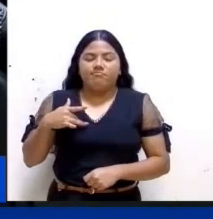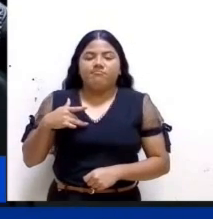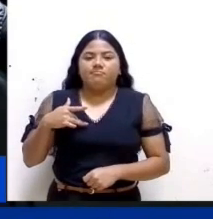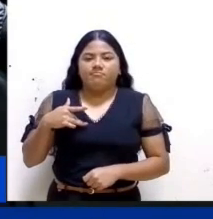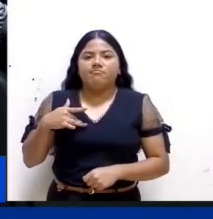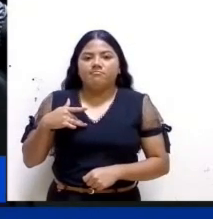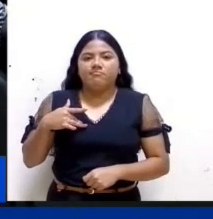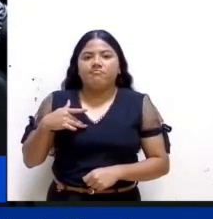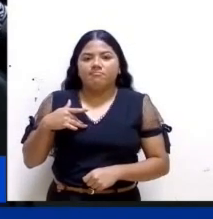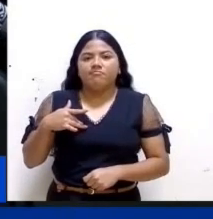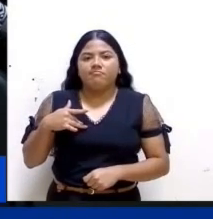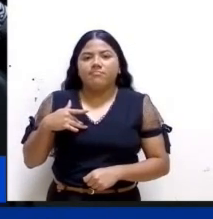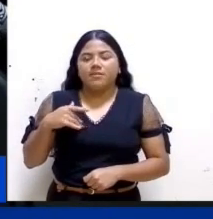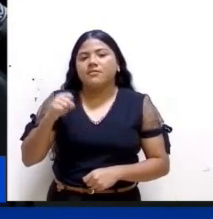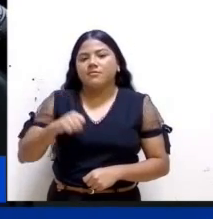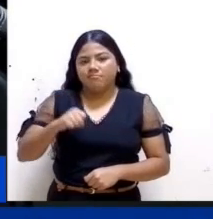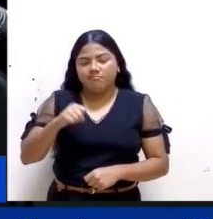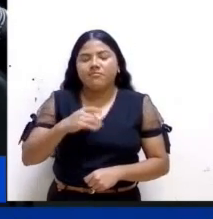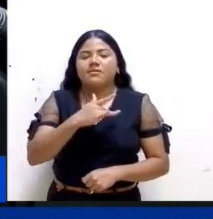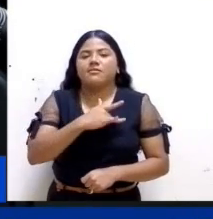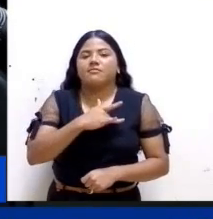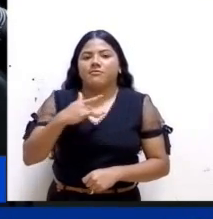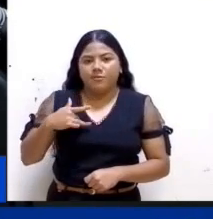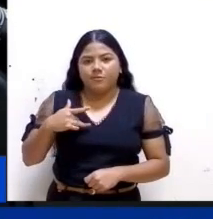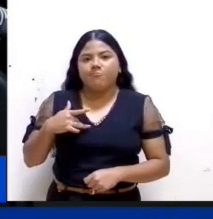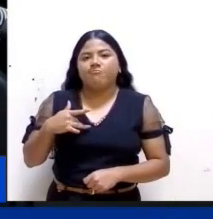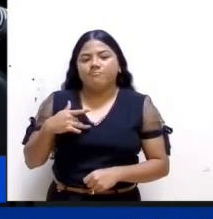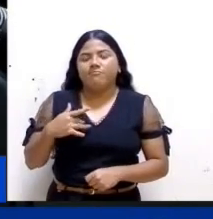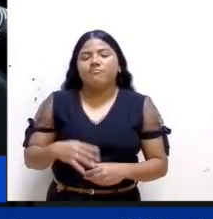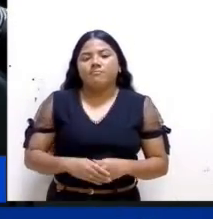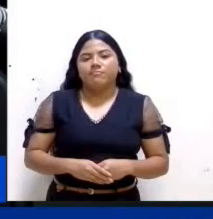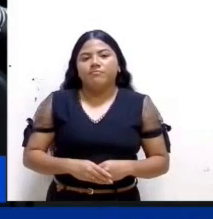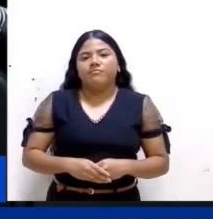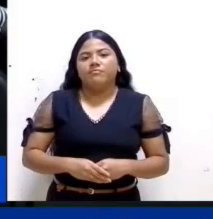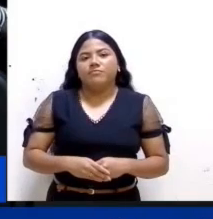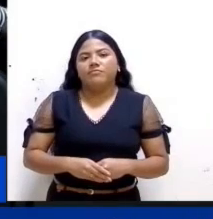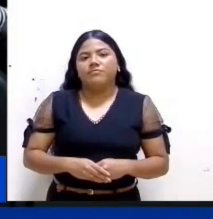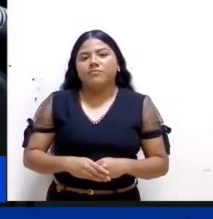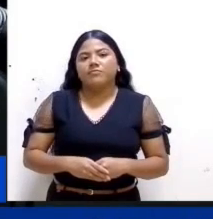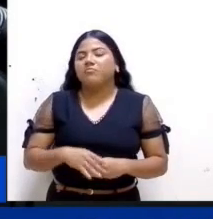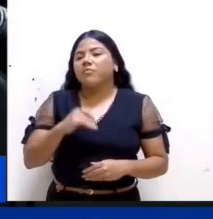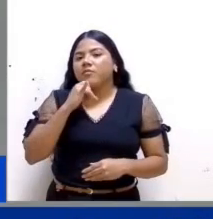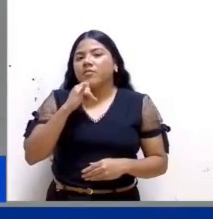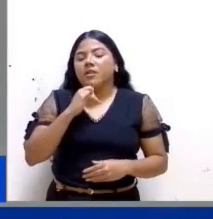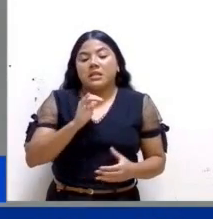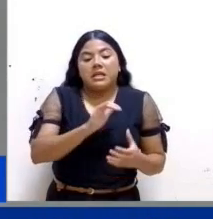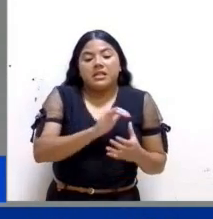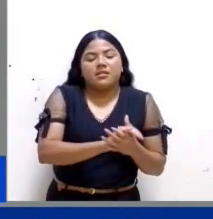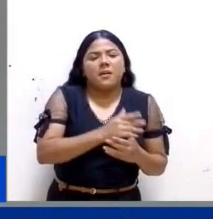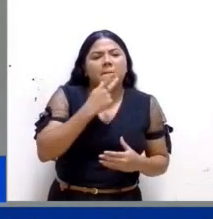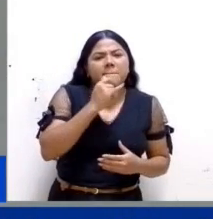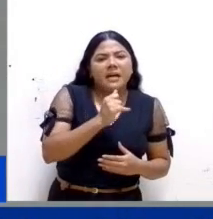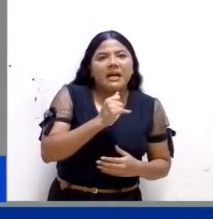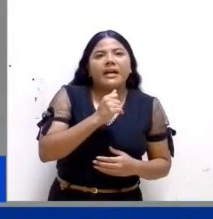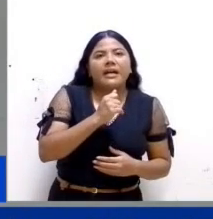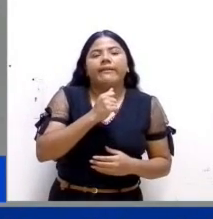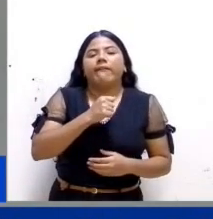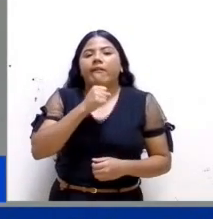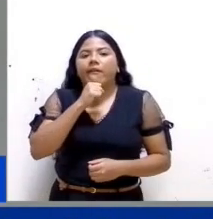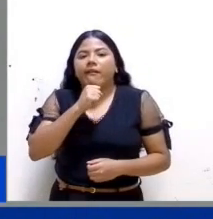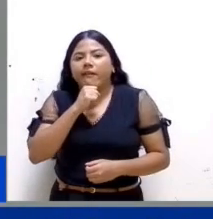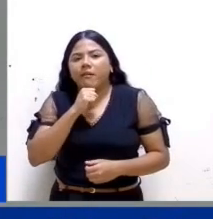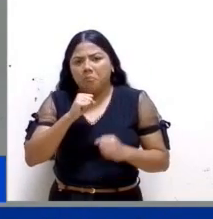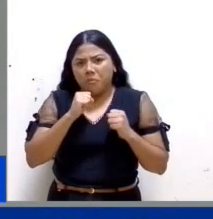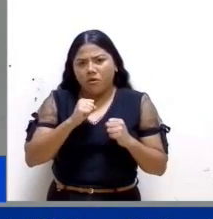Por questões sanitárias. Tá? Não pode casar com o pai, não pode casar com a mãe, com a avó. Foco